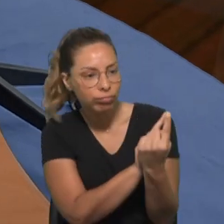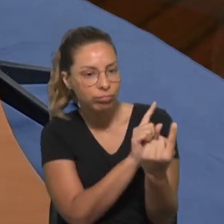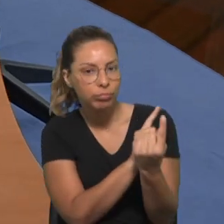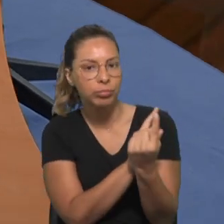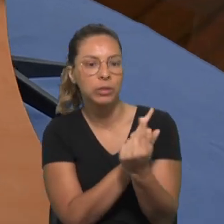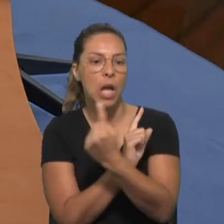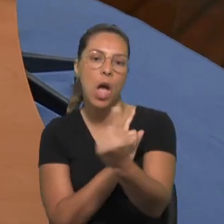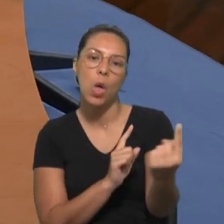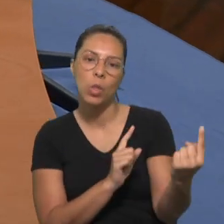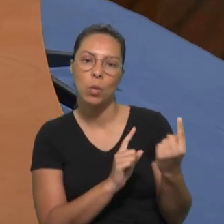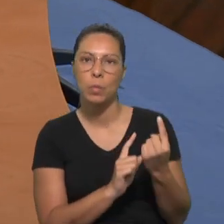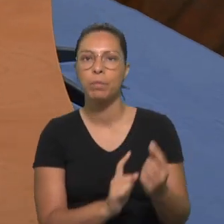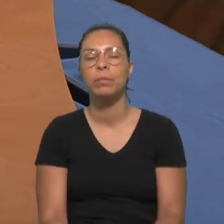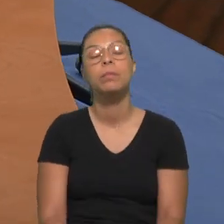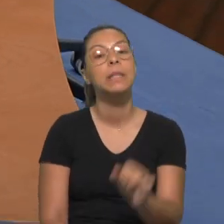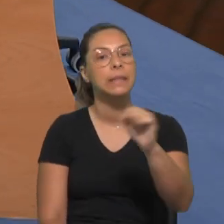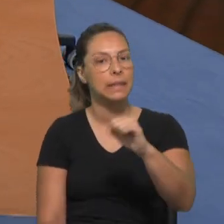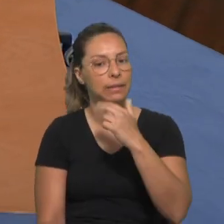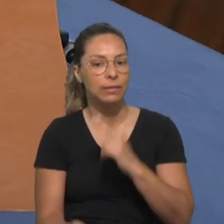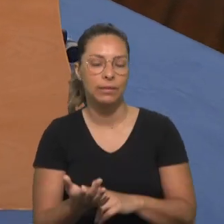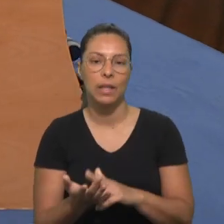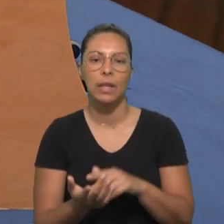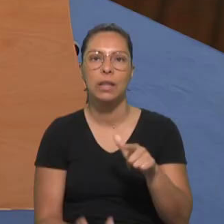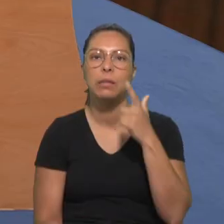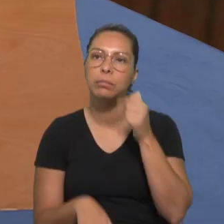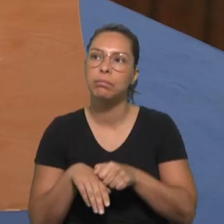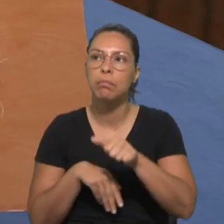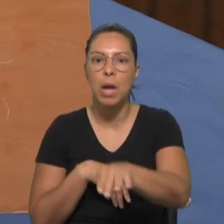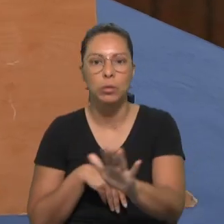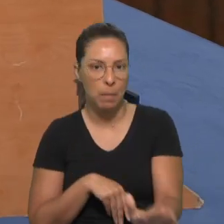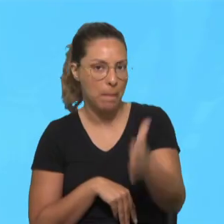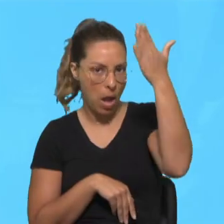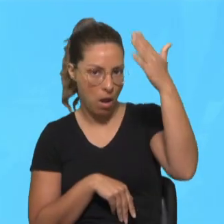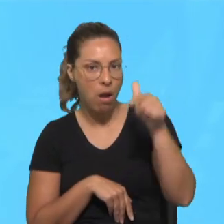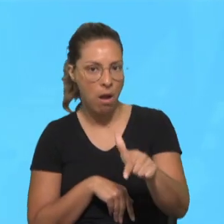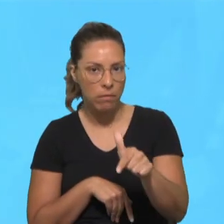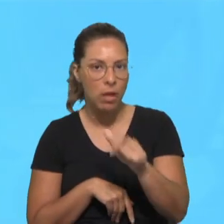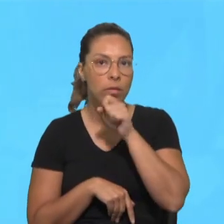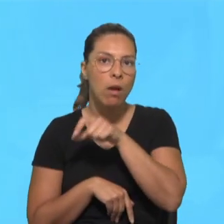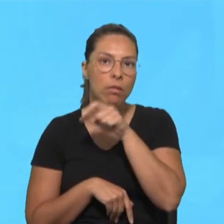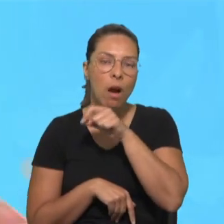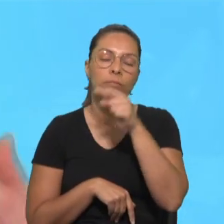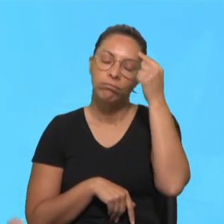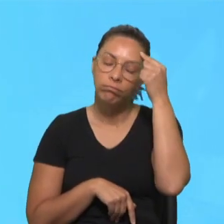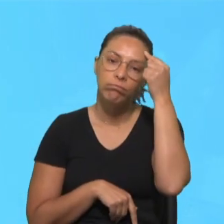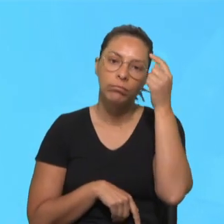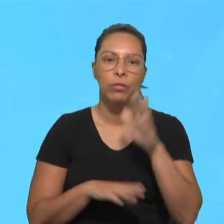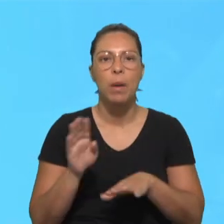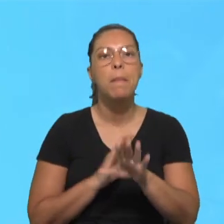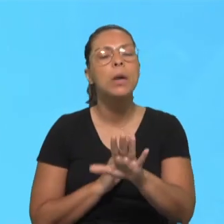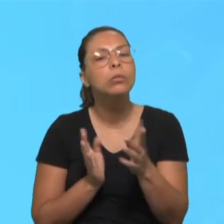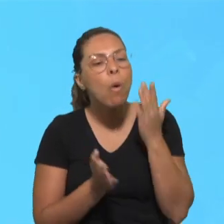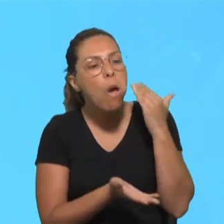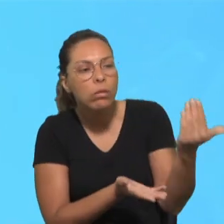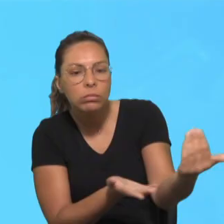realidade que encontramos. Sim, acreditamos que este é mesmo o primeiro passo, para depois se poder então fazer, para se poder atuar, mas primeiro escutar as